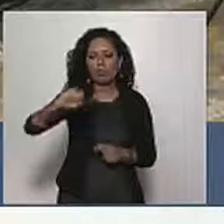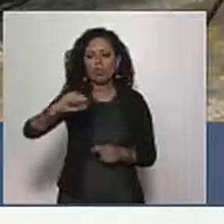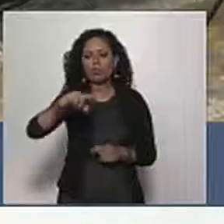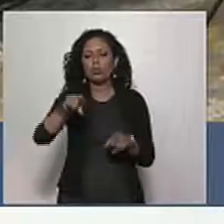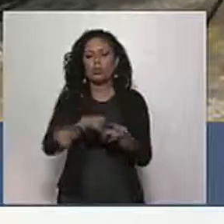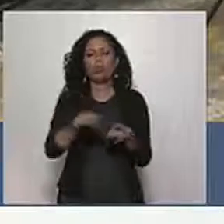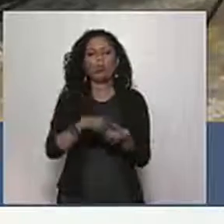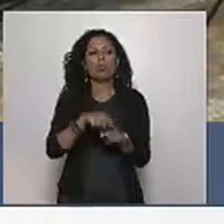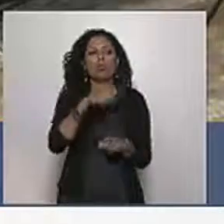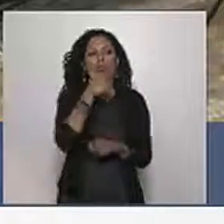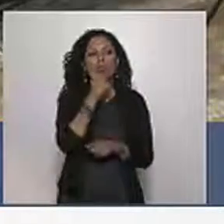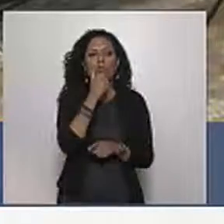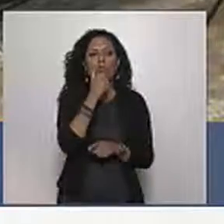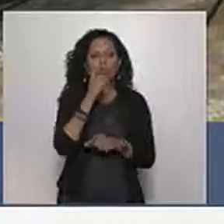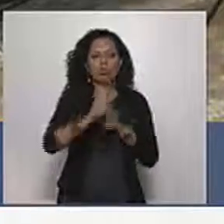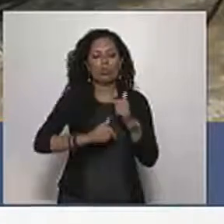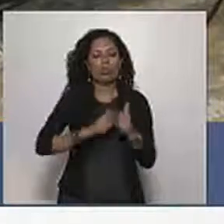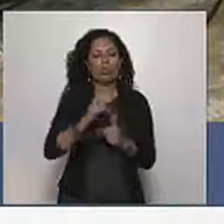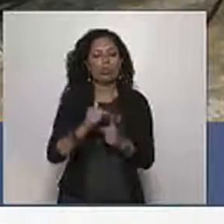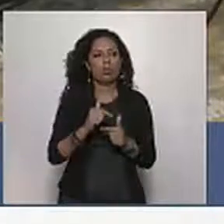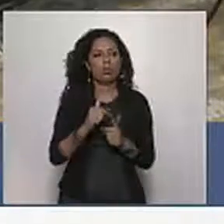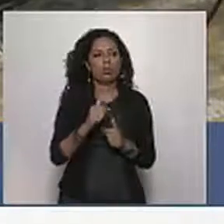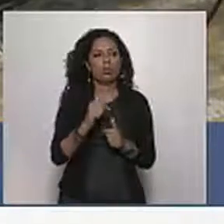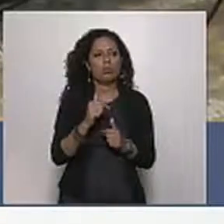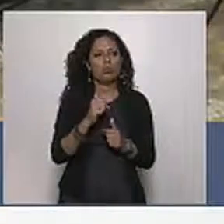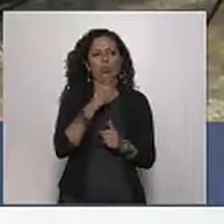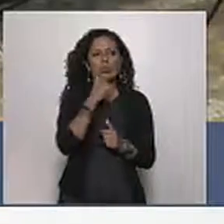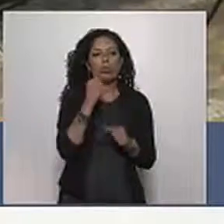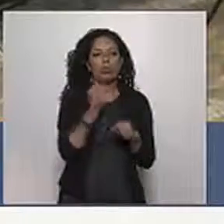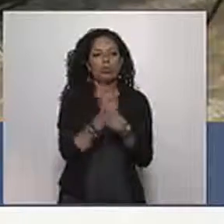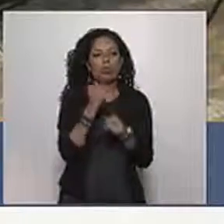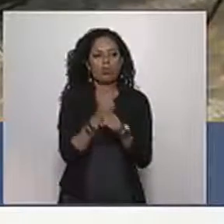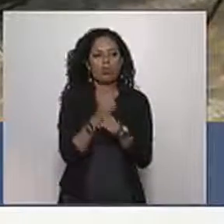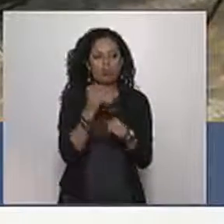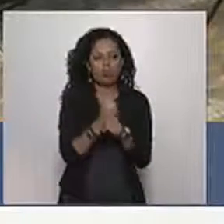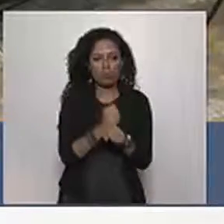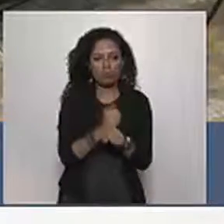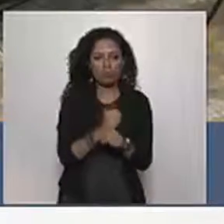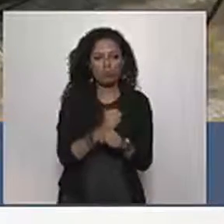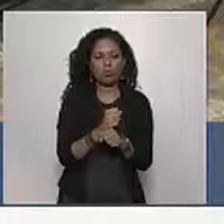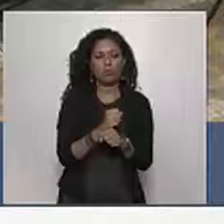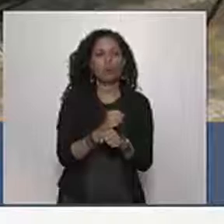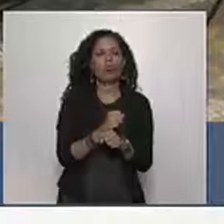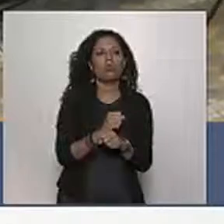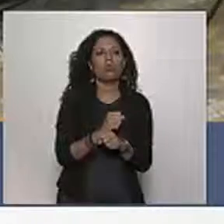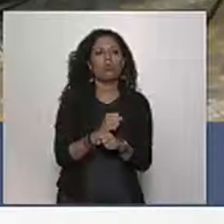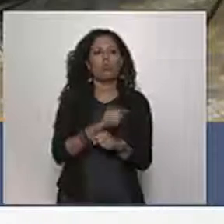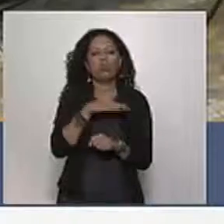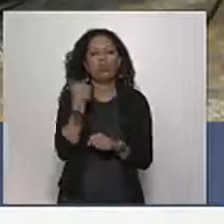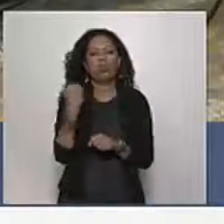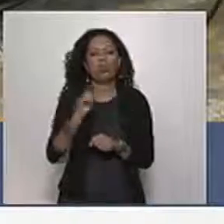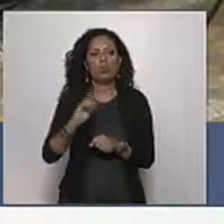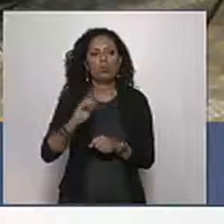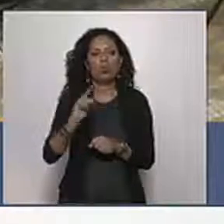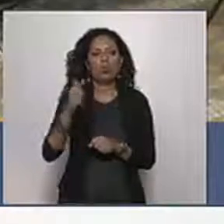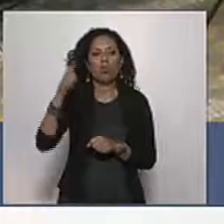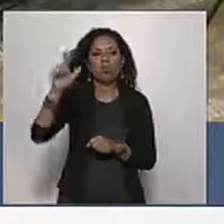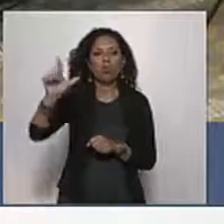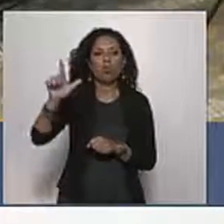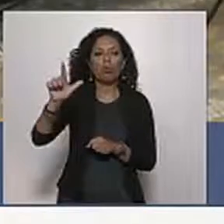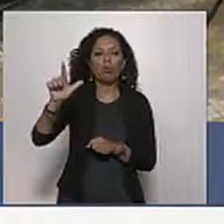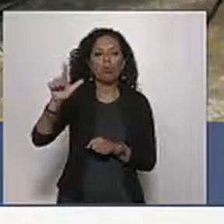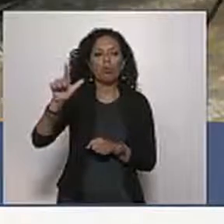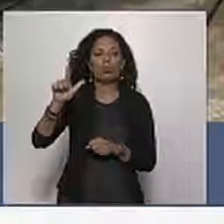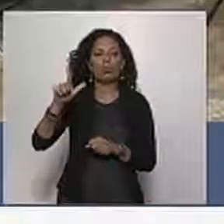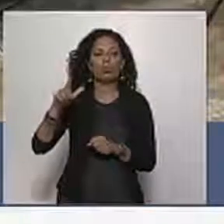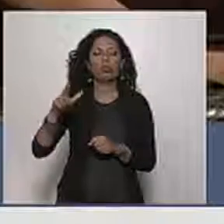da Fiocruz. Então a gente fica... O pedreiro, ele está só ferido. Exatamente, que era o do tio. Exatamente. Sim, os outros 2 assassinados foram o